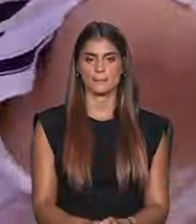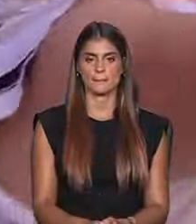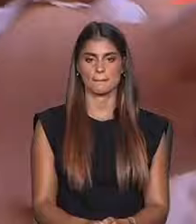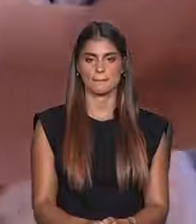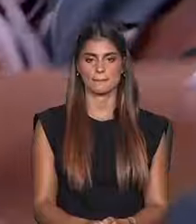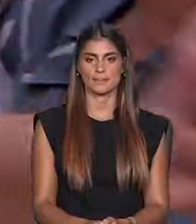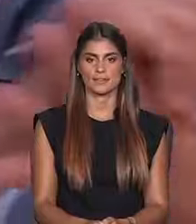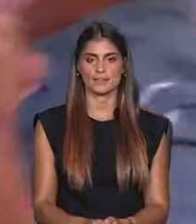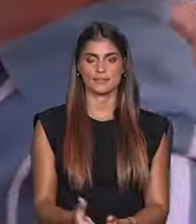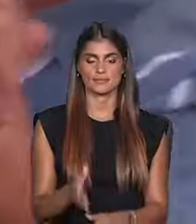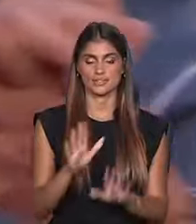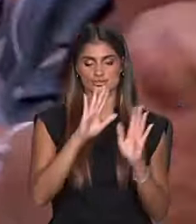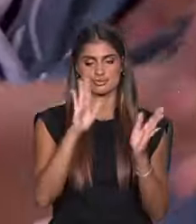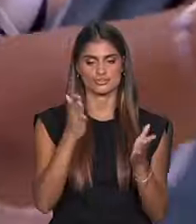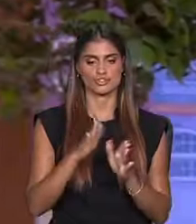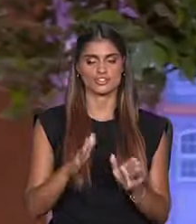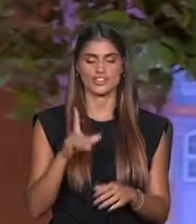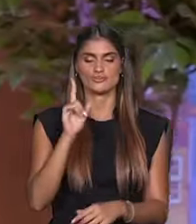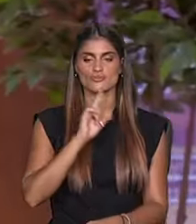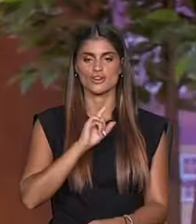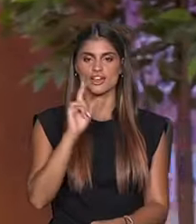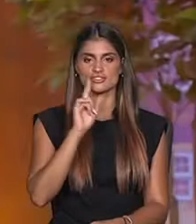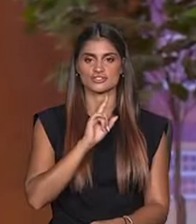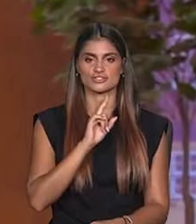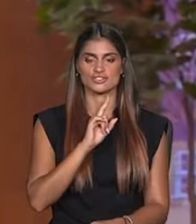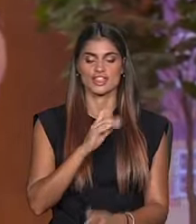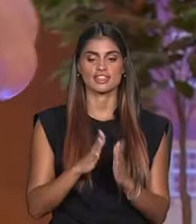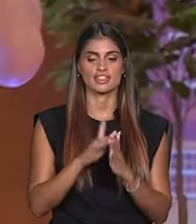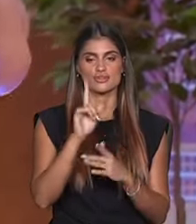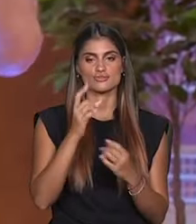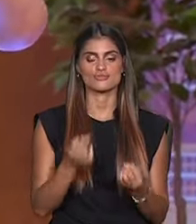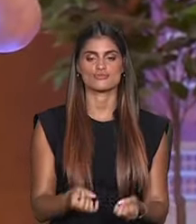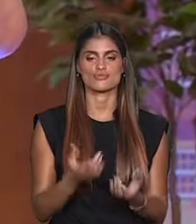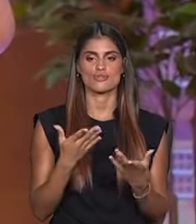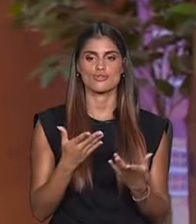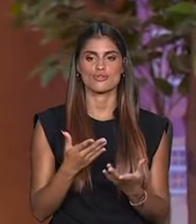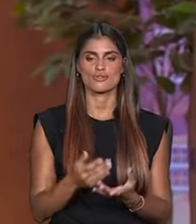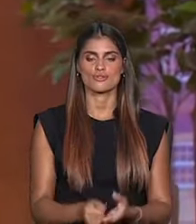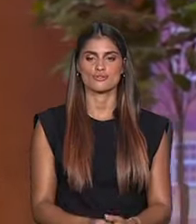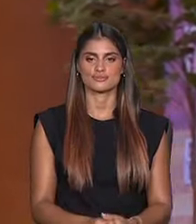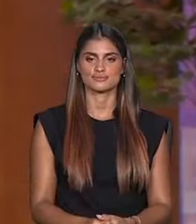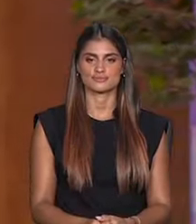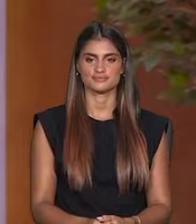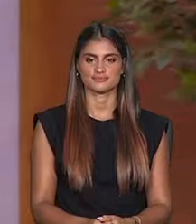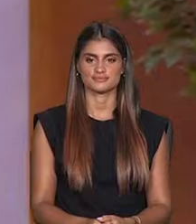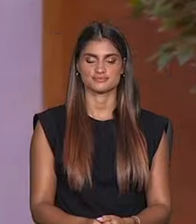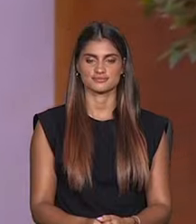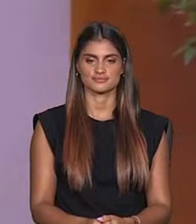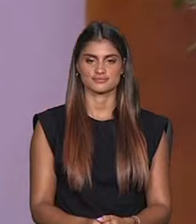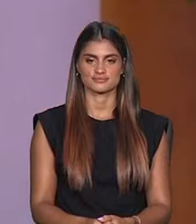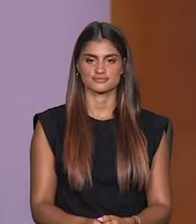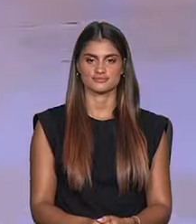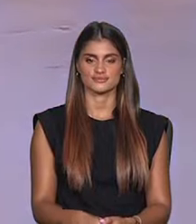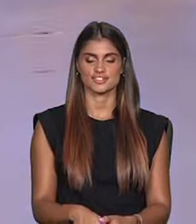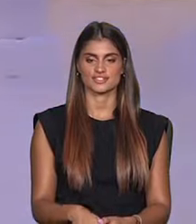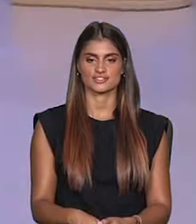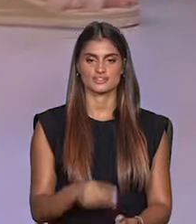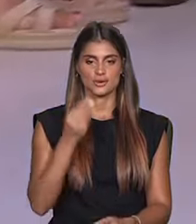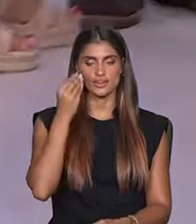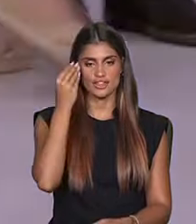ficar. A mais formosa, a mais gostosa das mulheres que Deus pôde criar. Ai,